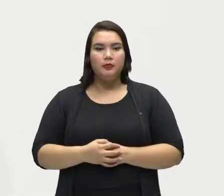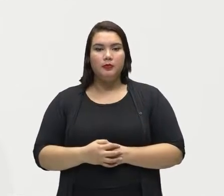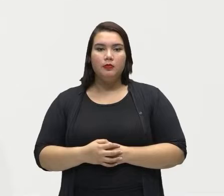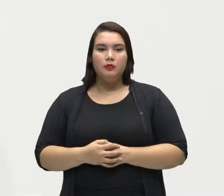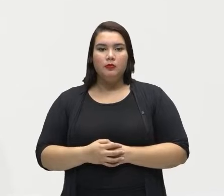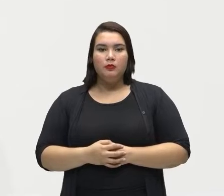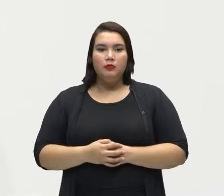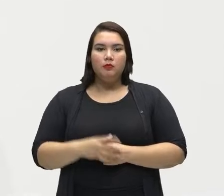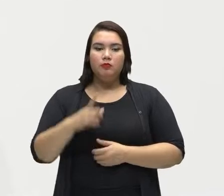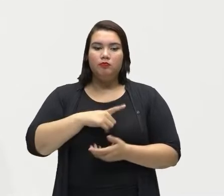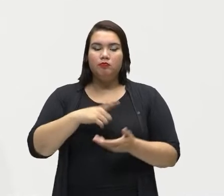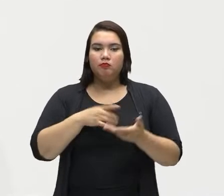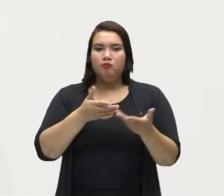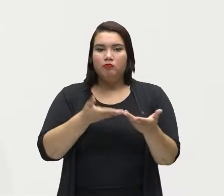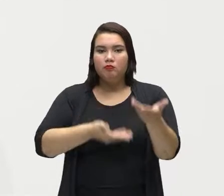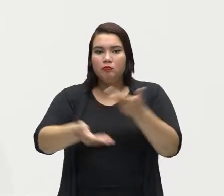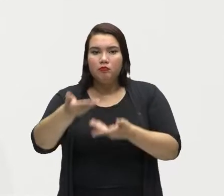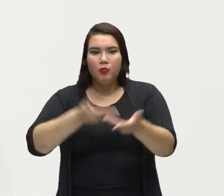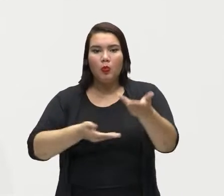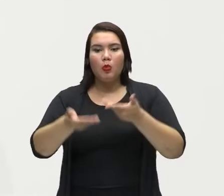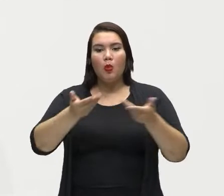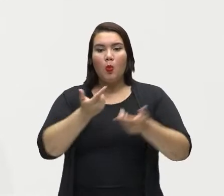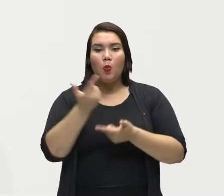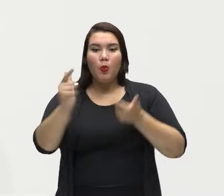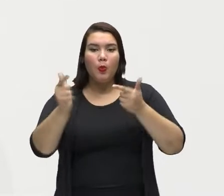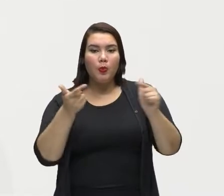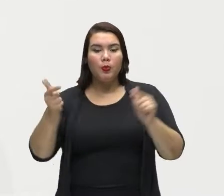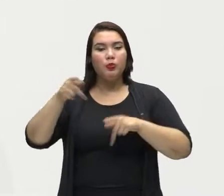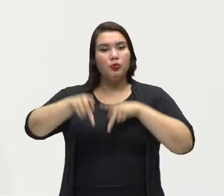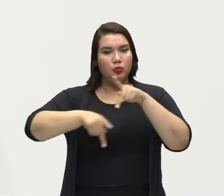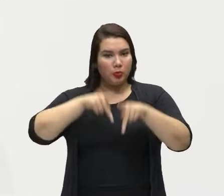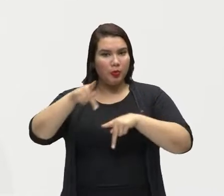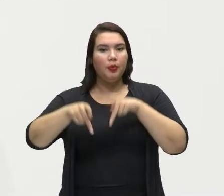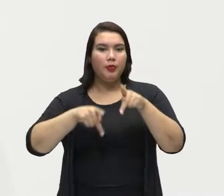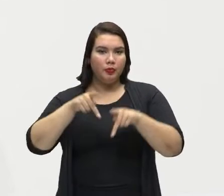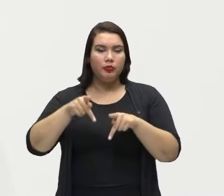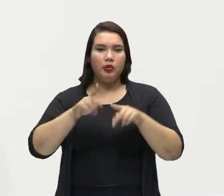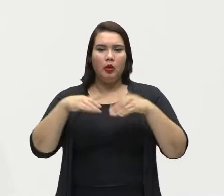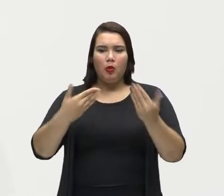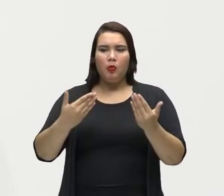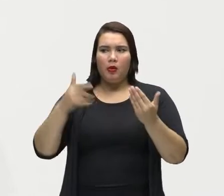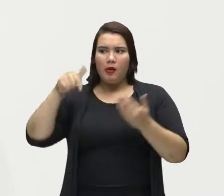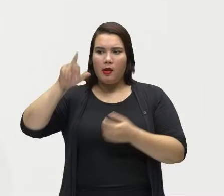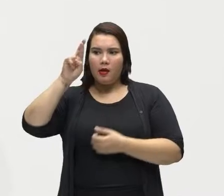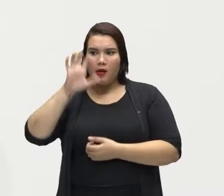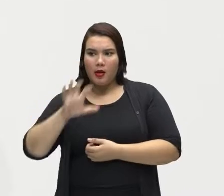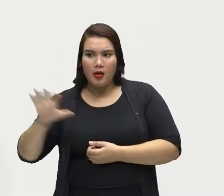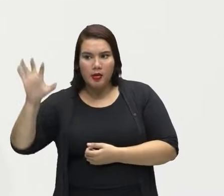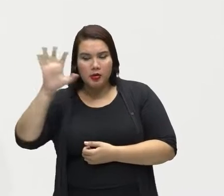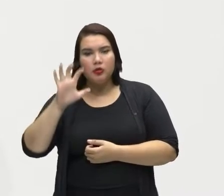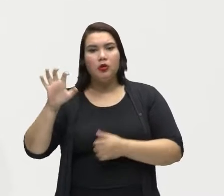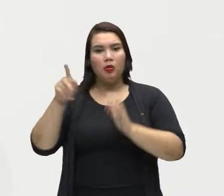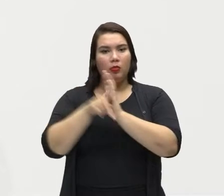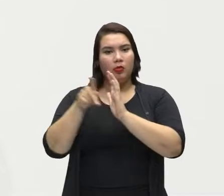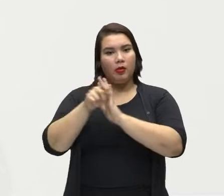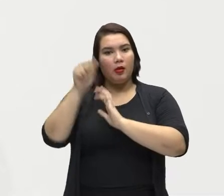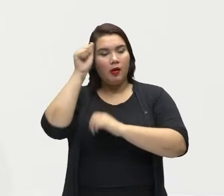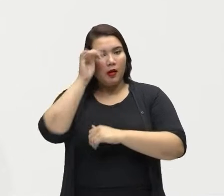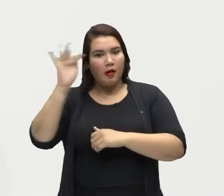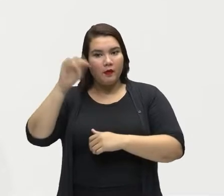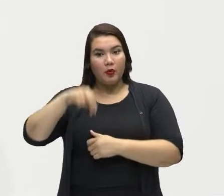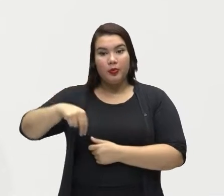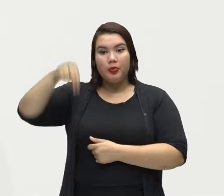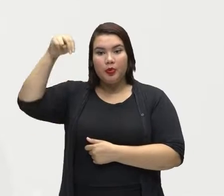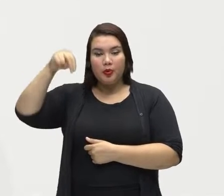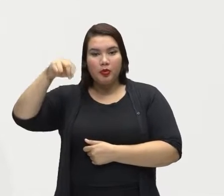com outros povos da antiguidade. Então, ali toda aquela região do continente africano, mais ao norte, devido à